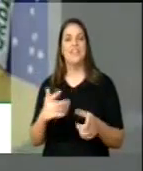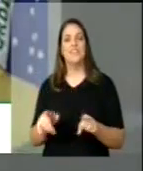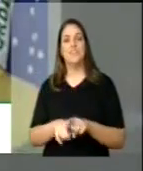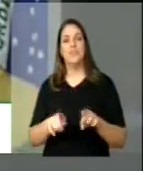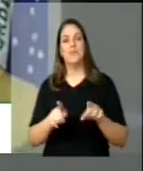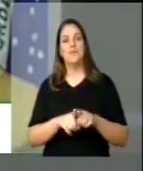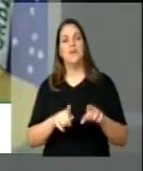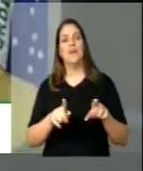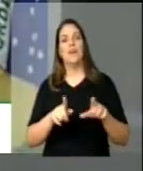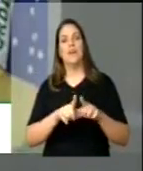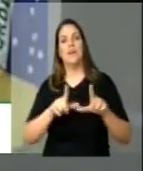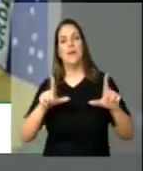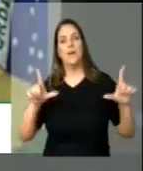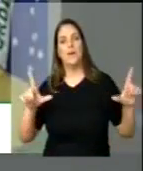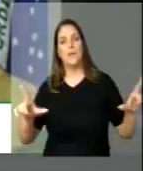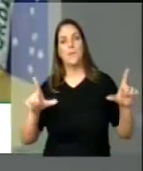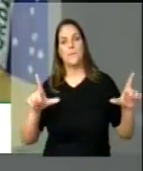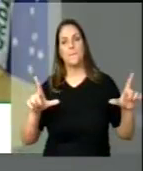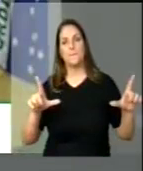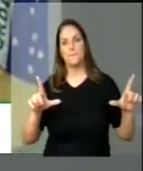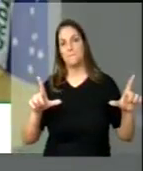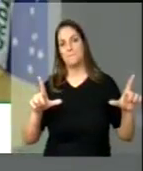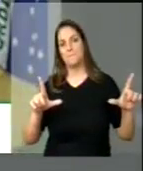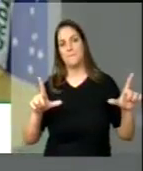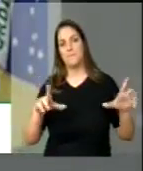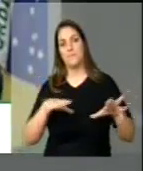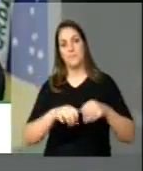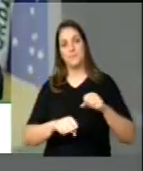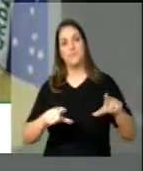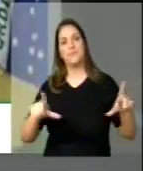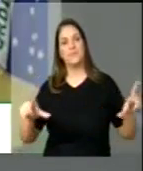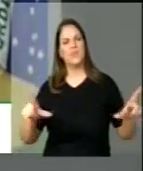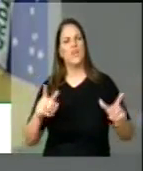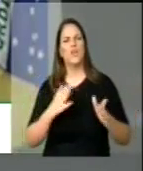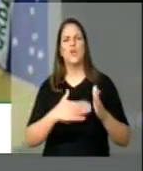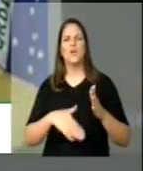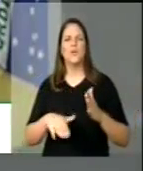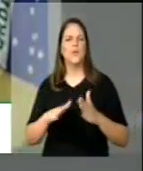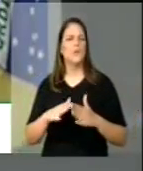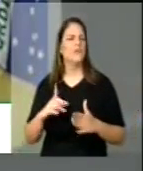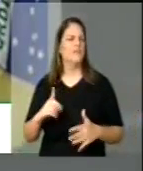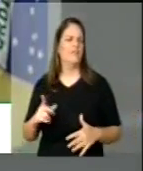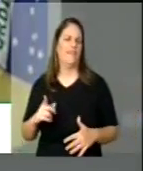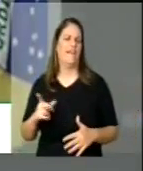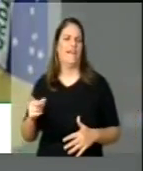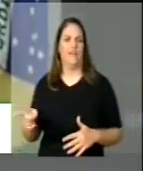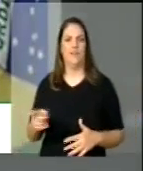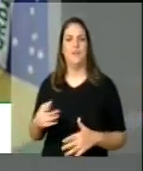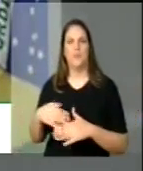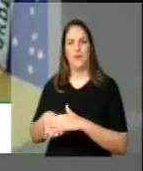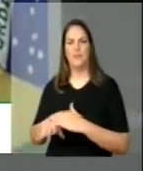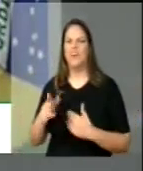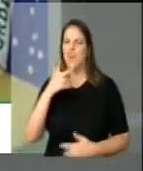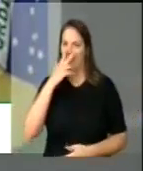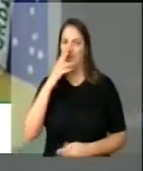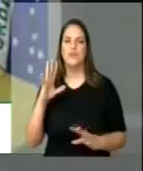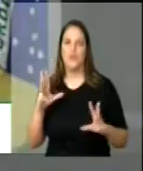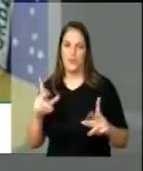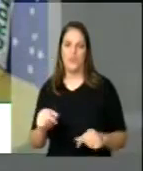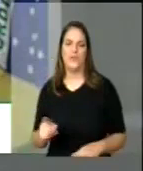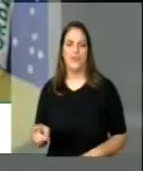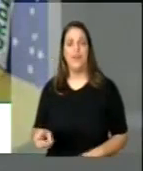Woods, está, tudo que tem de Roberto Campos, de bibliografia e literatura, acredito que está tudo lá, que